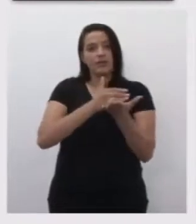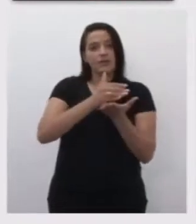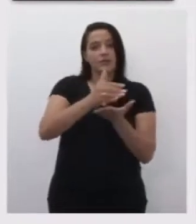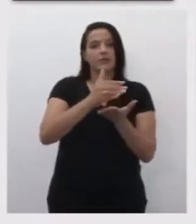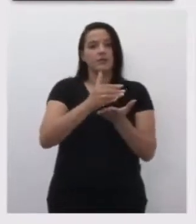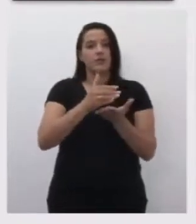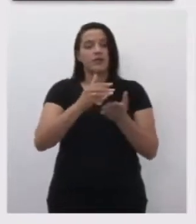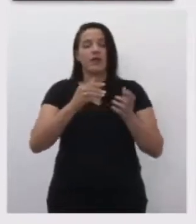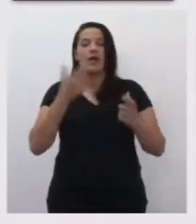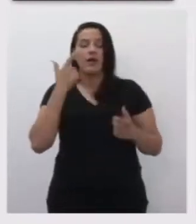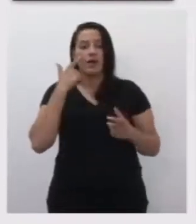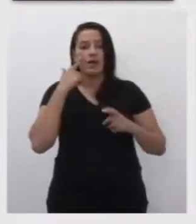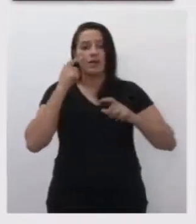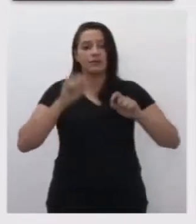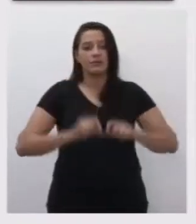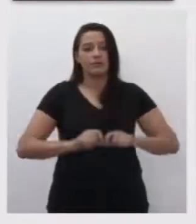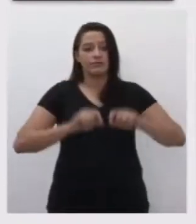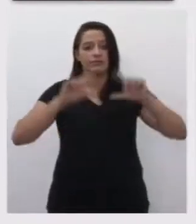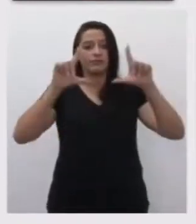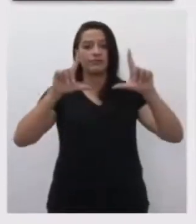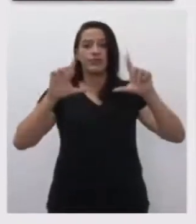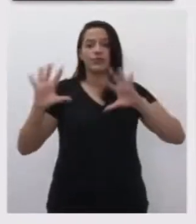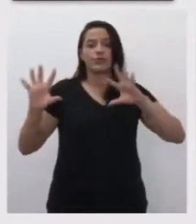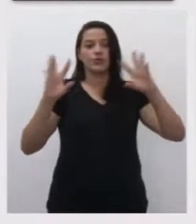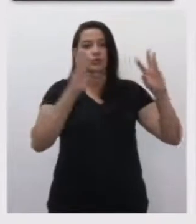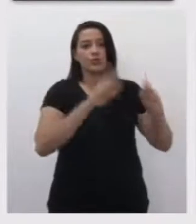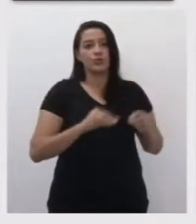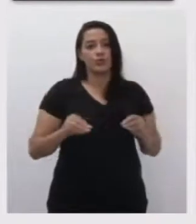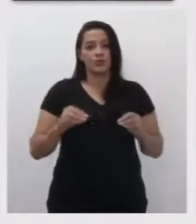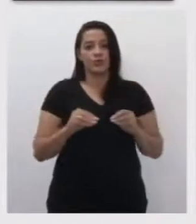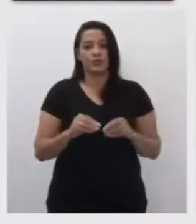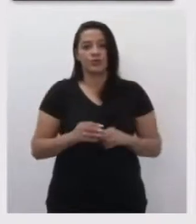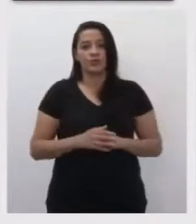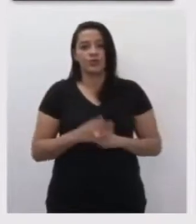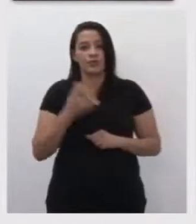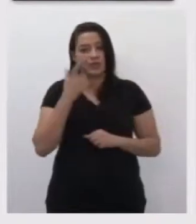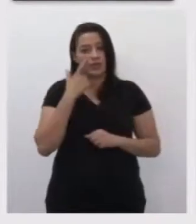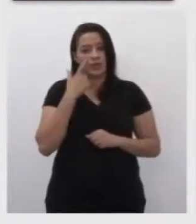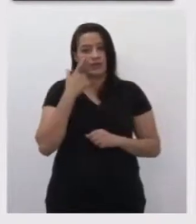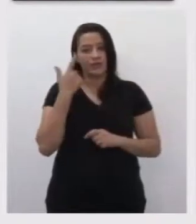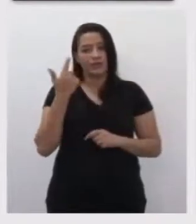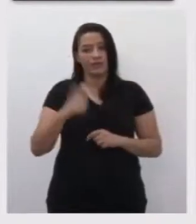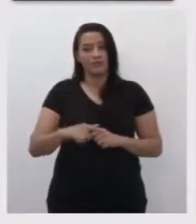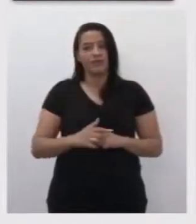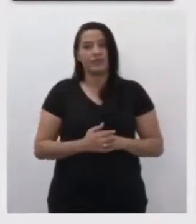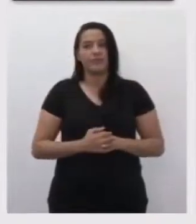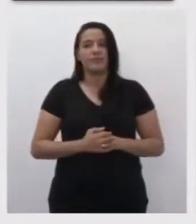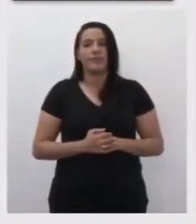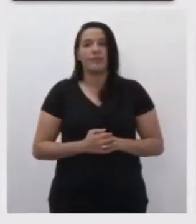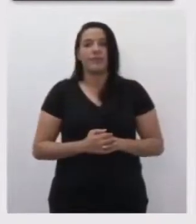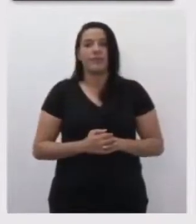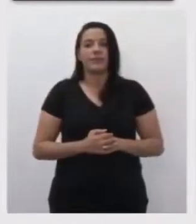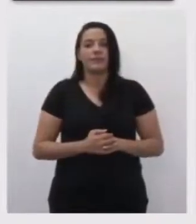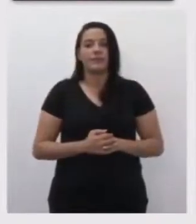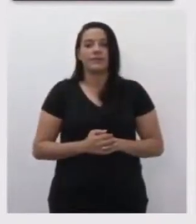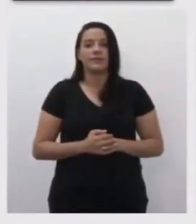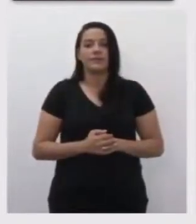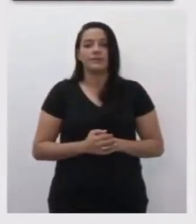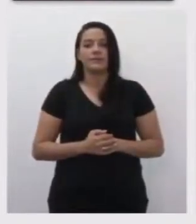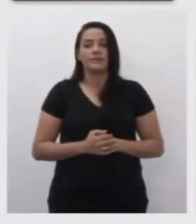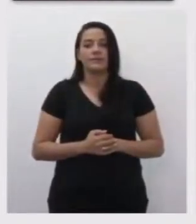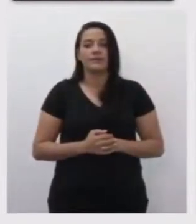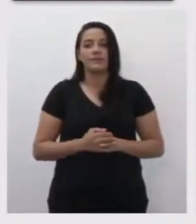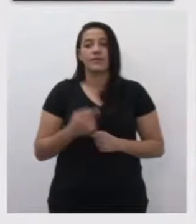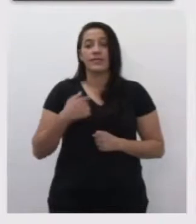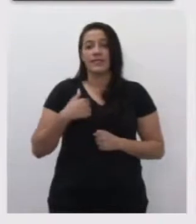a dimensão, né, de como que é a plataforma. Será que a gente pode dar uma olhadinha? Sim, mas tem uma